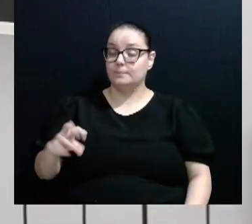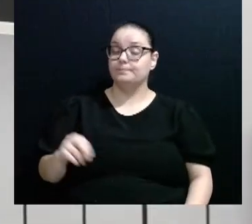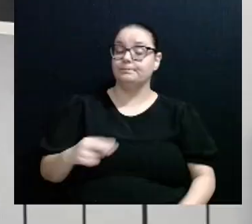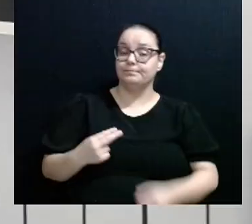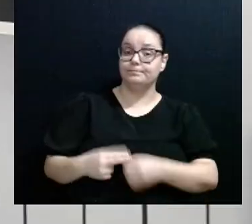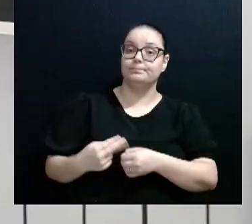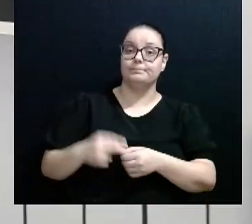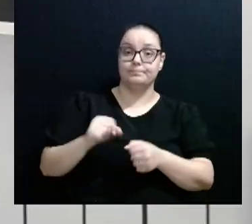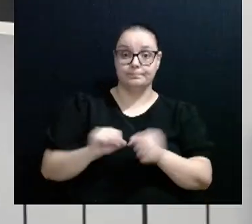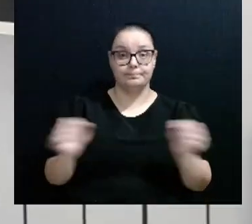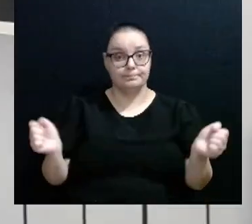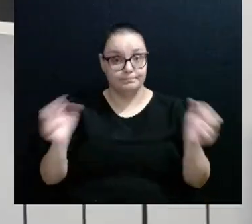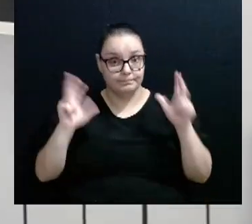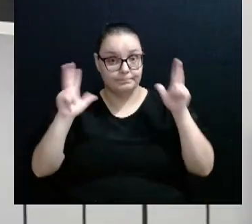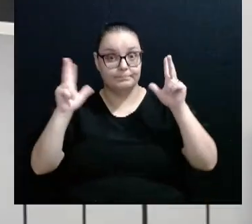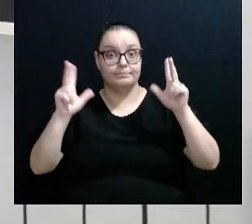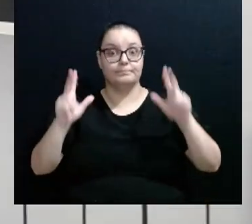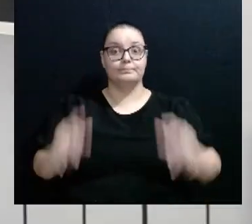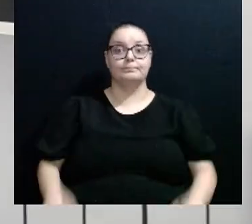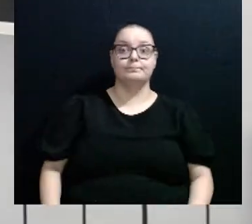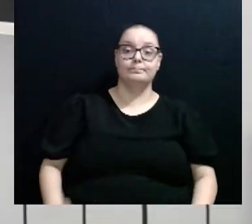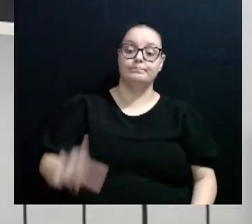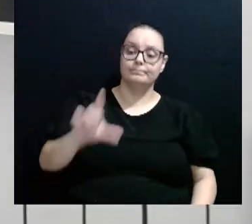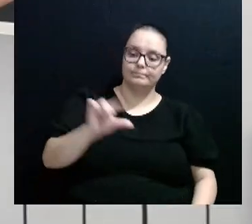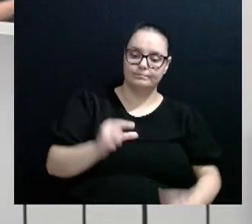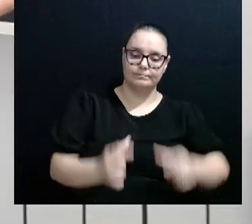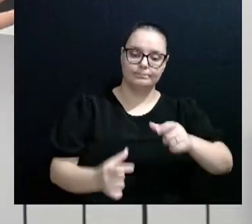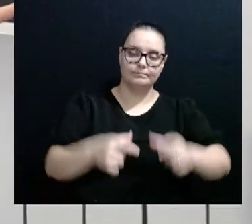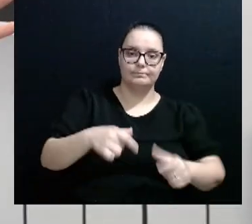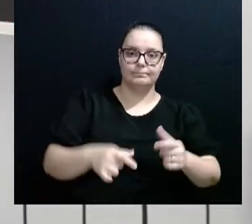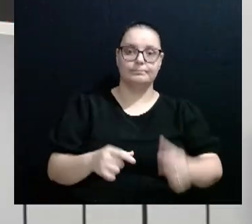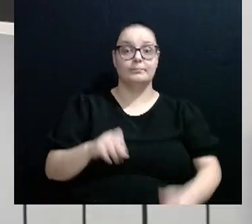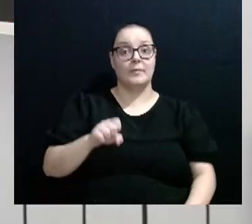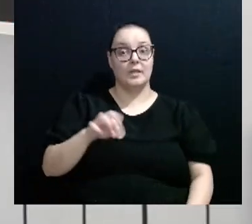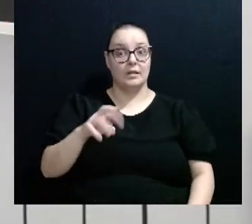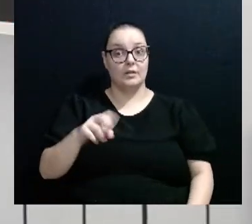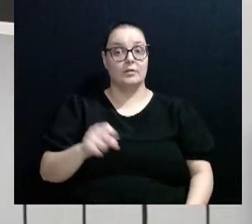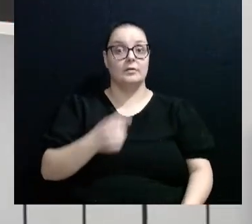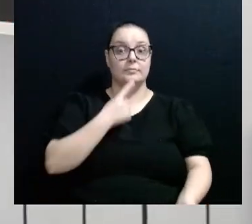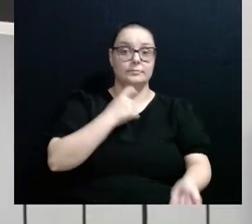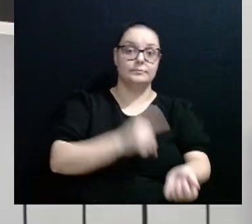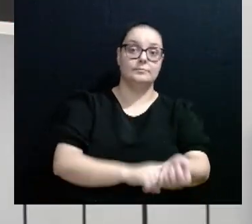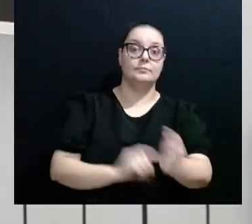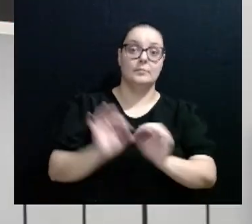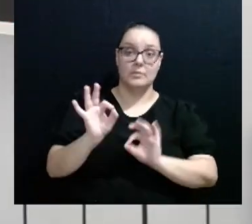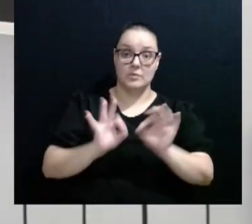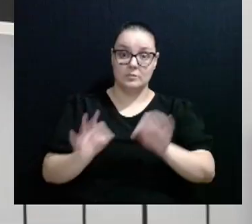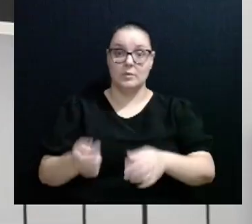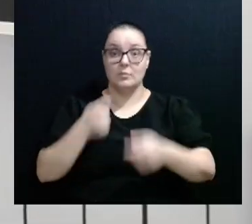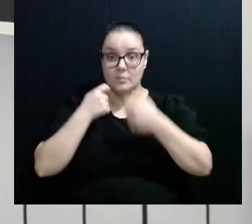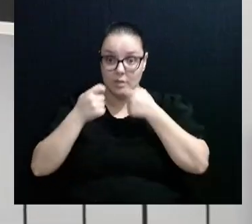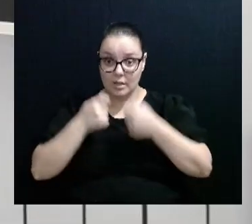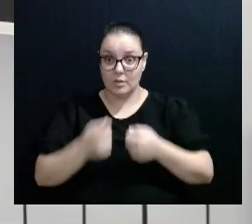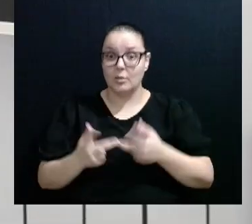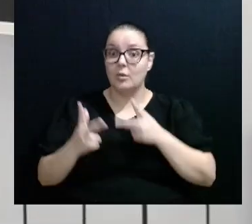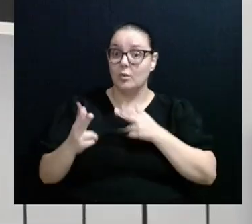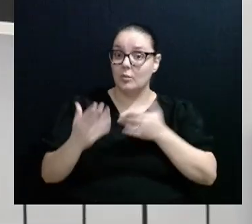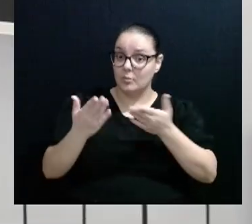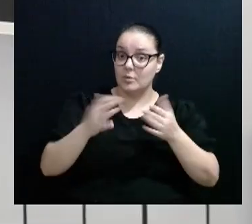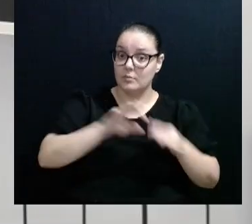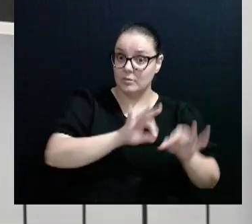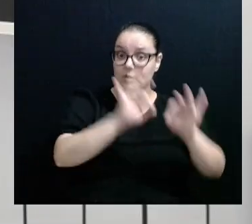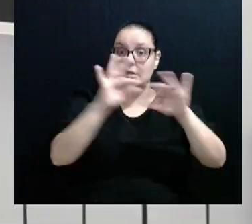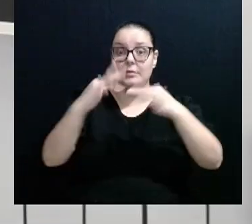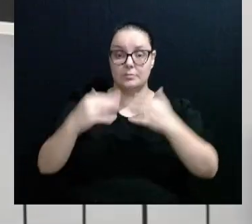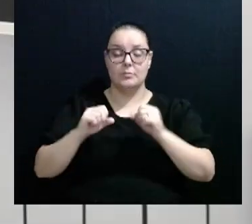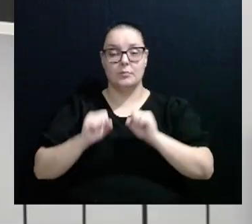alerta pelo baixo estoque de sangue. Nós preparamos uma reportagem para mostrar como você que está nos acompanhando pode ser